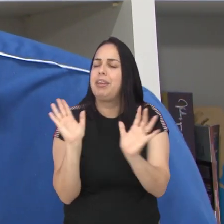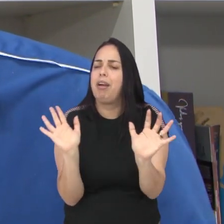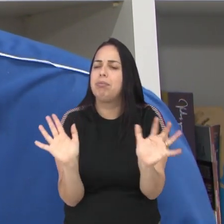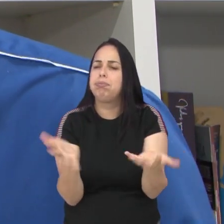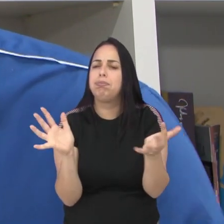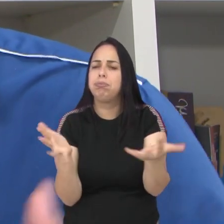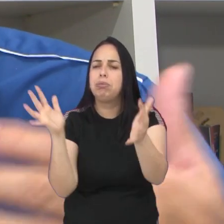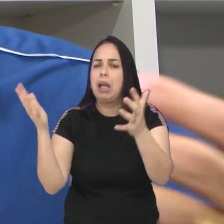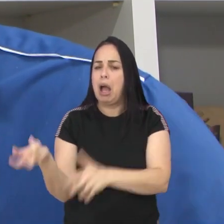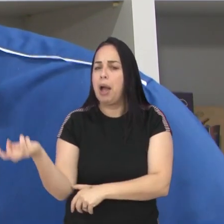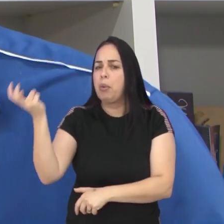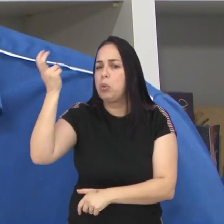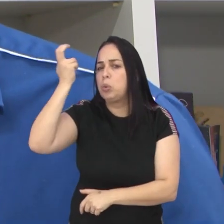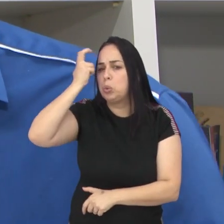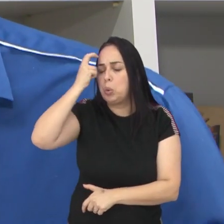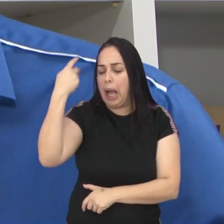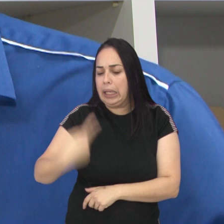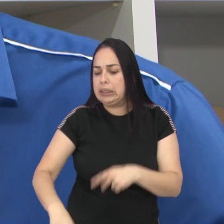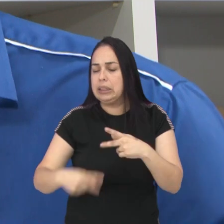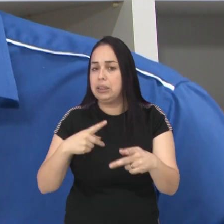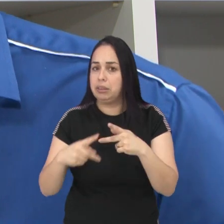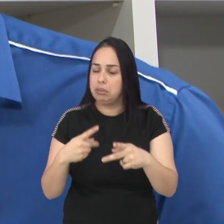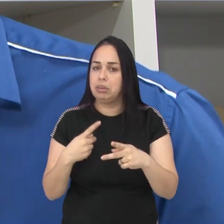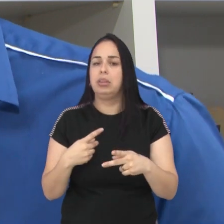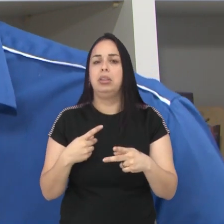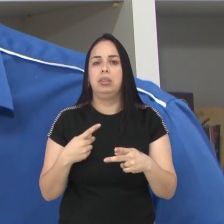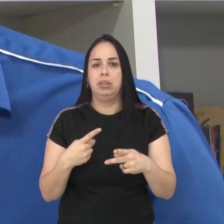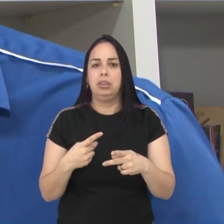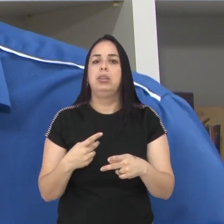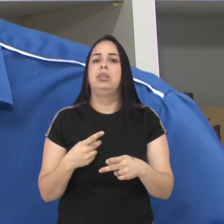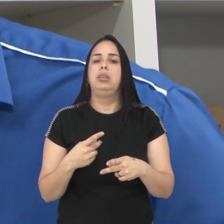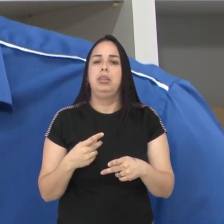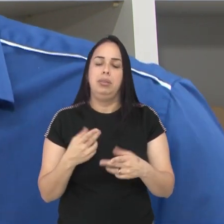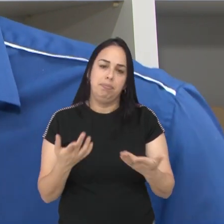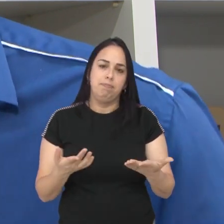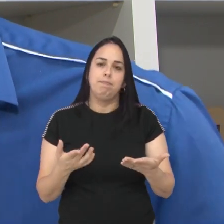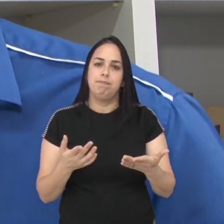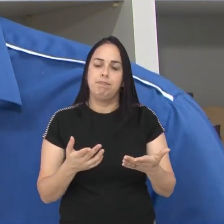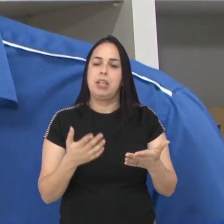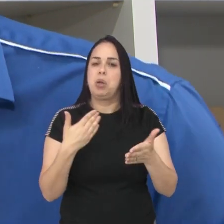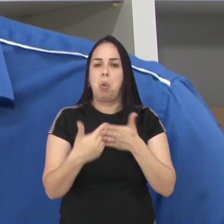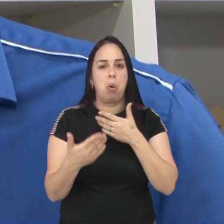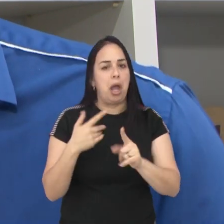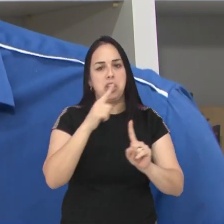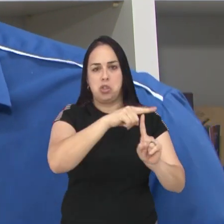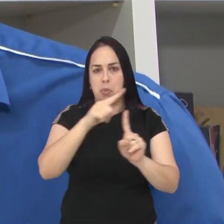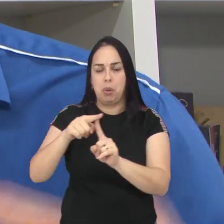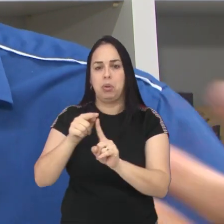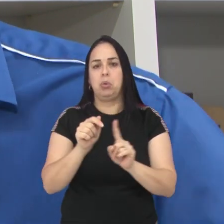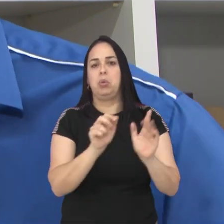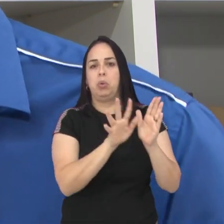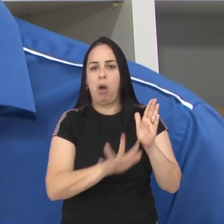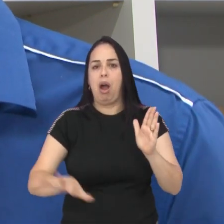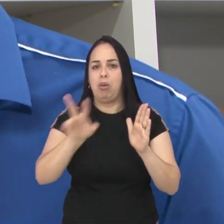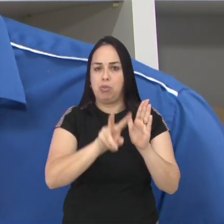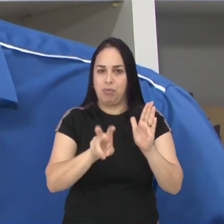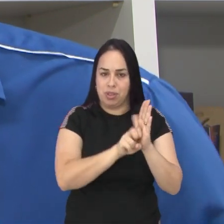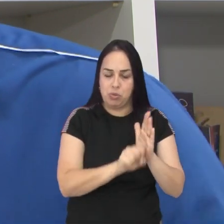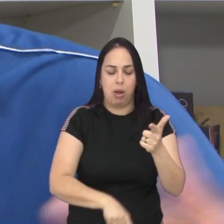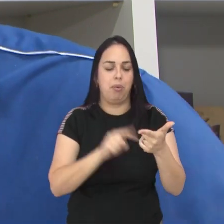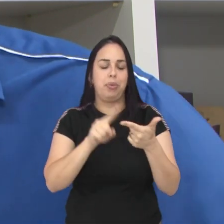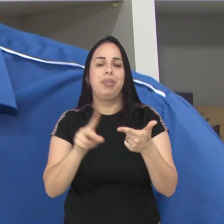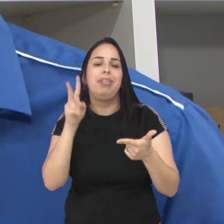que fomenta a cultura na nossa cidade, seja ela nos diversos tipos, no audiovisual,